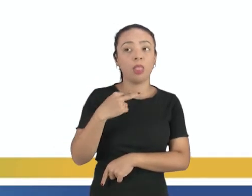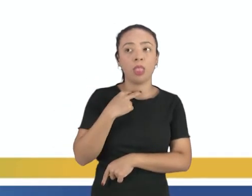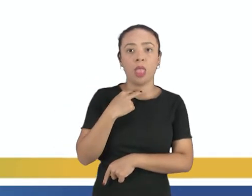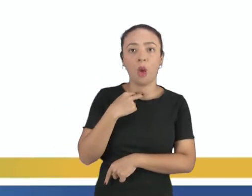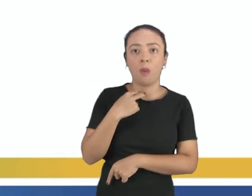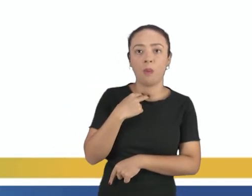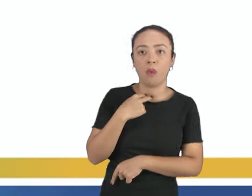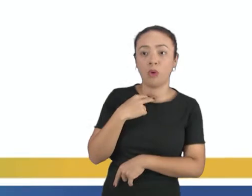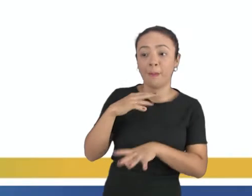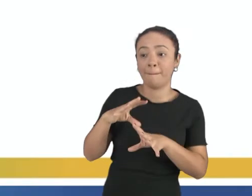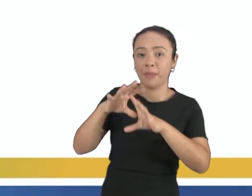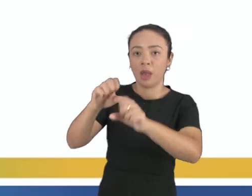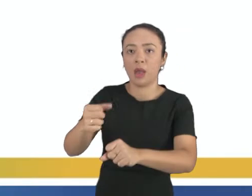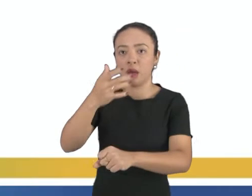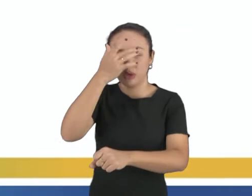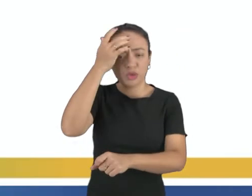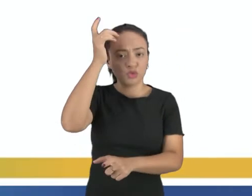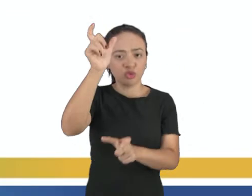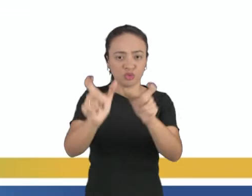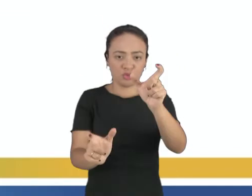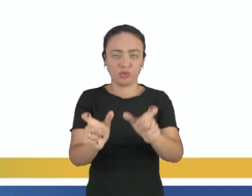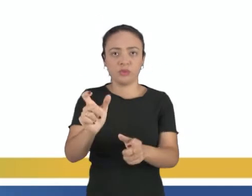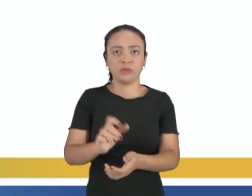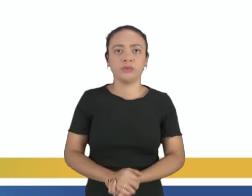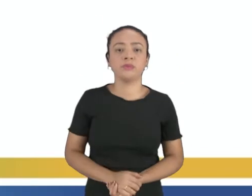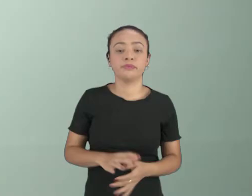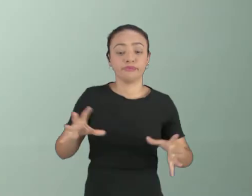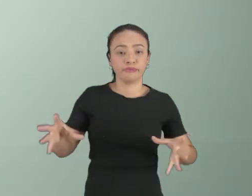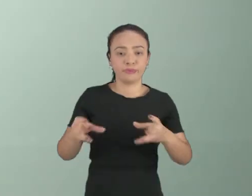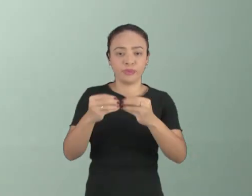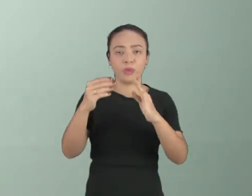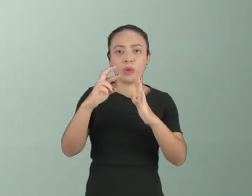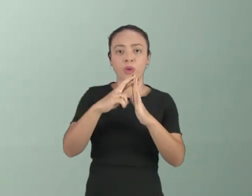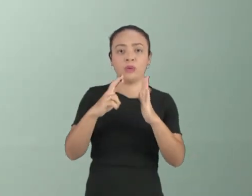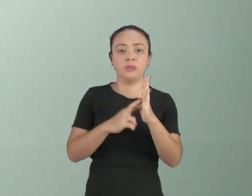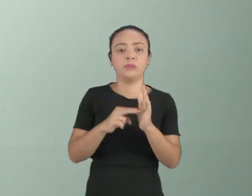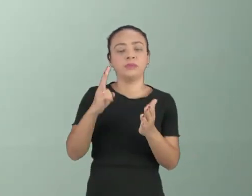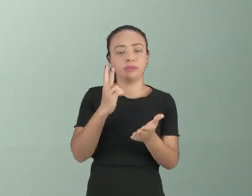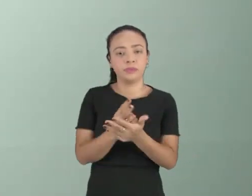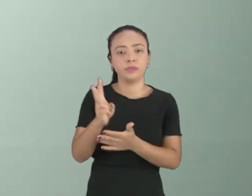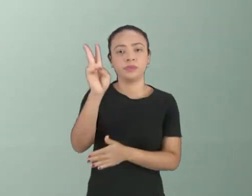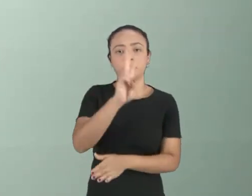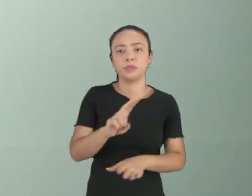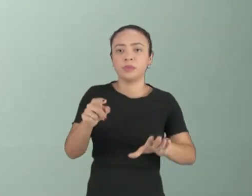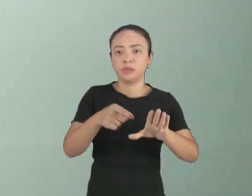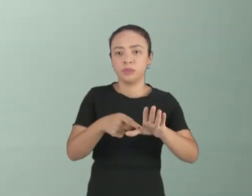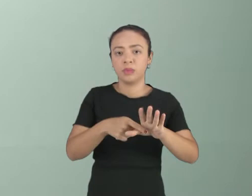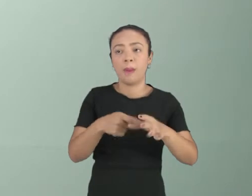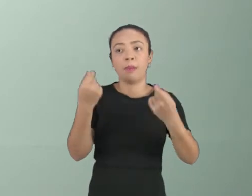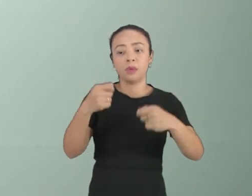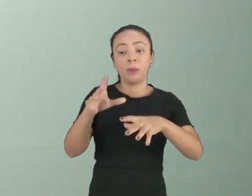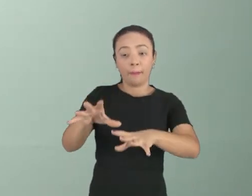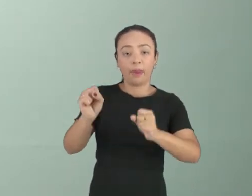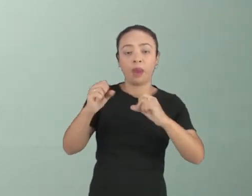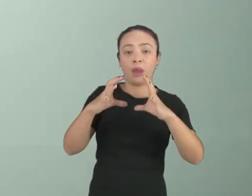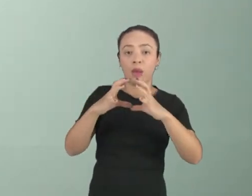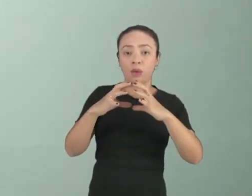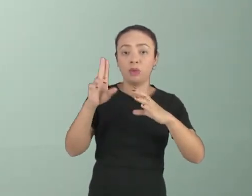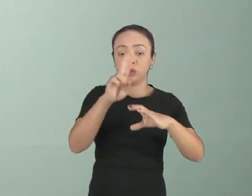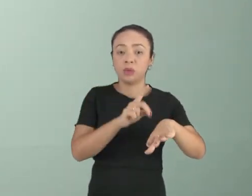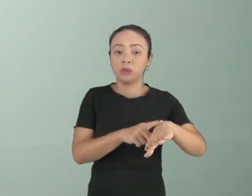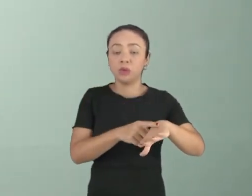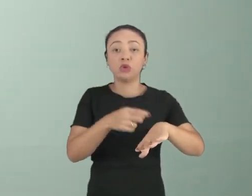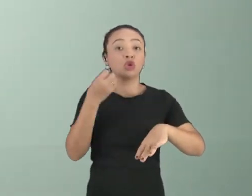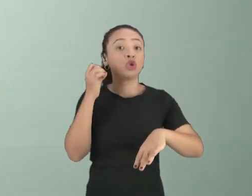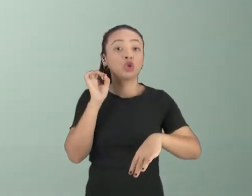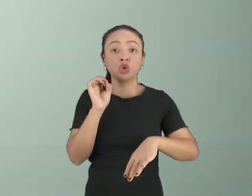da defesa. Então vamos fazer um resumão aqui das regras. É jogado com os pés, somente quem pode tocar na bola com as